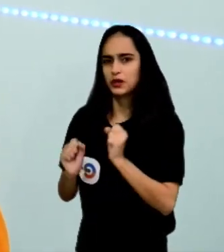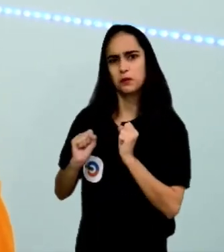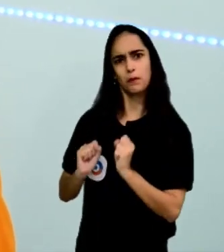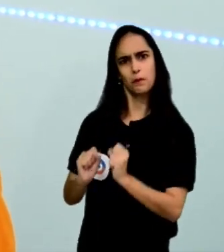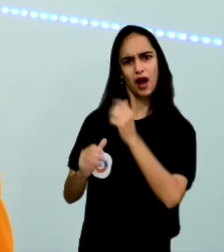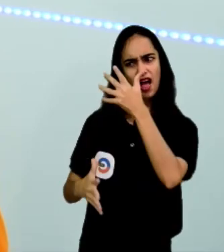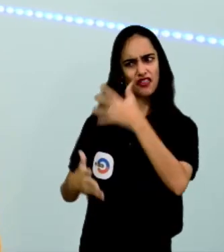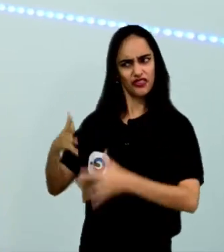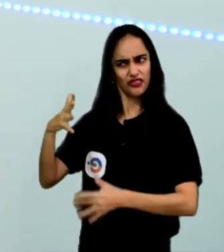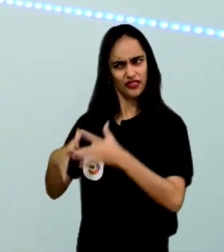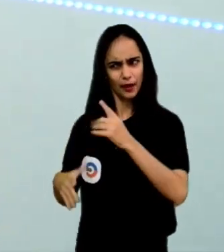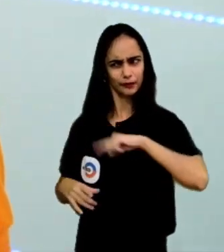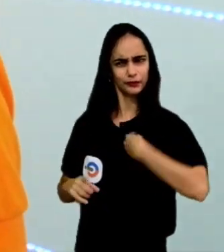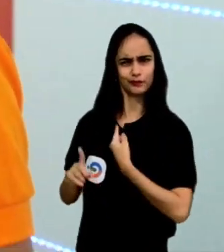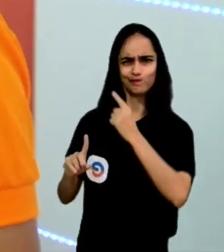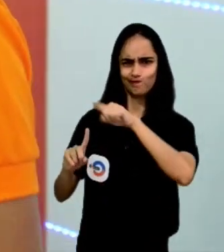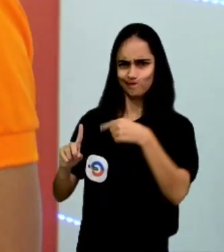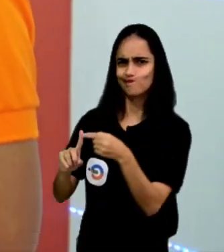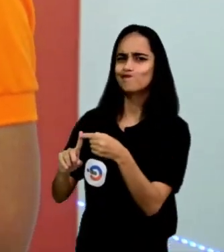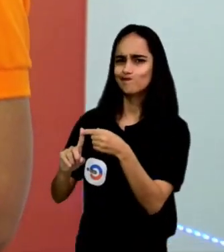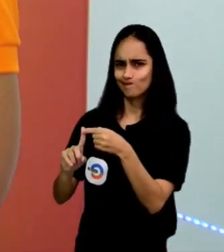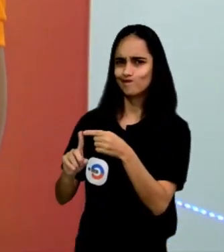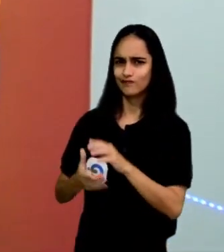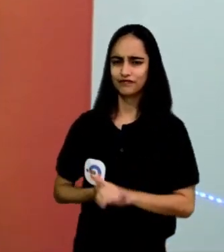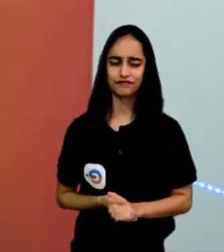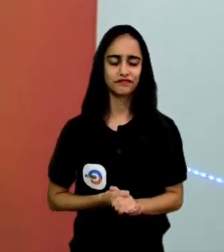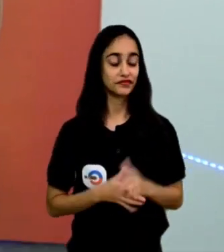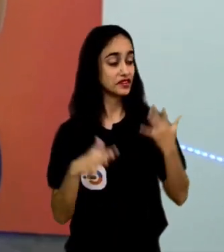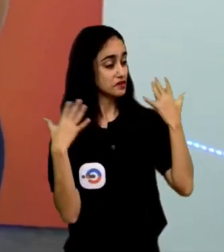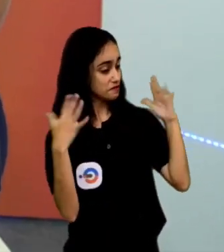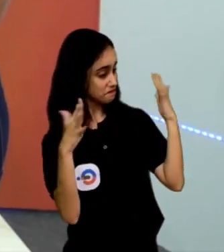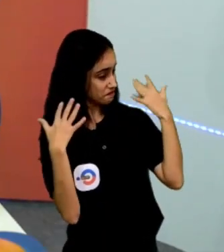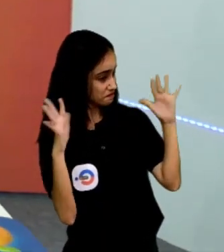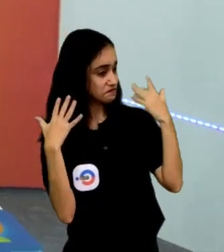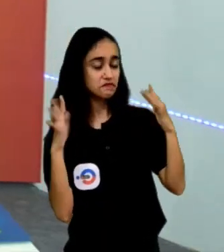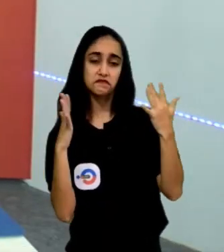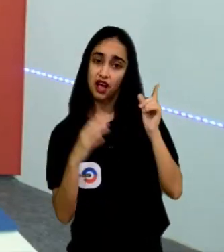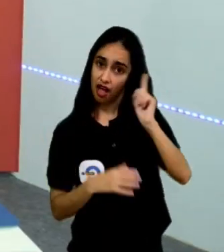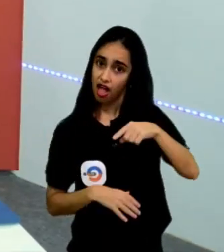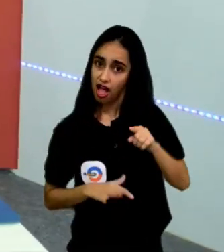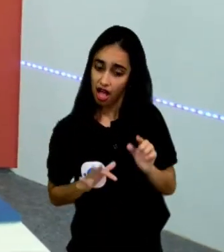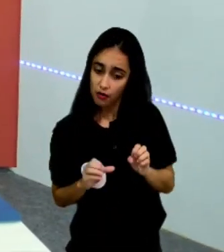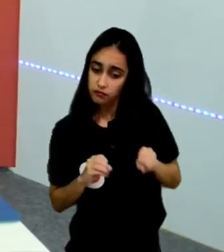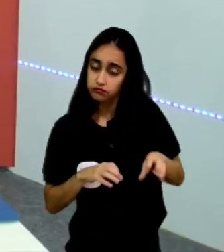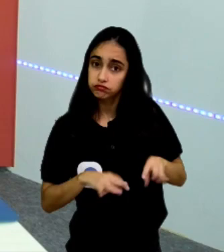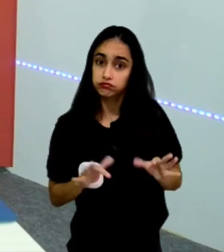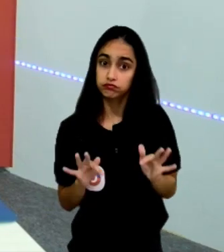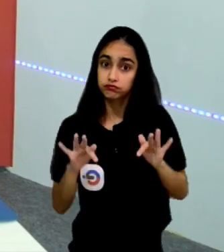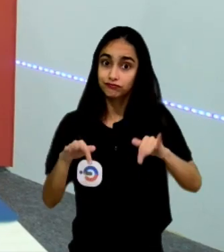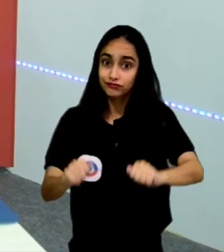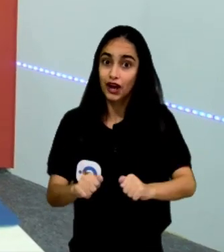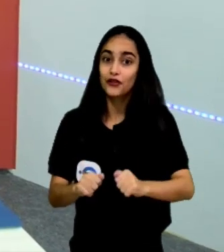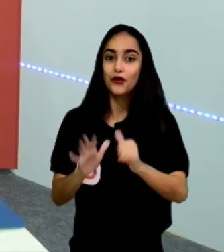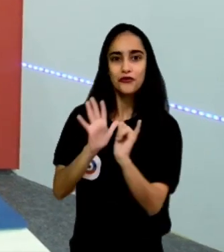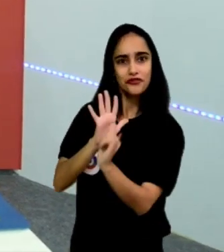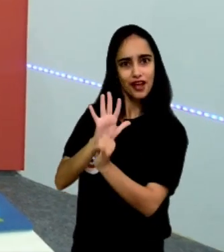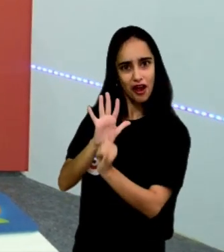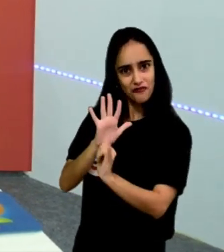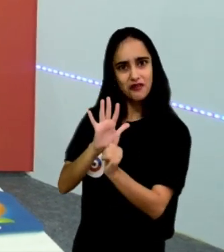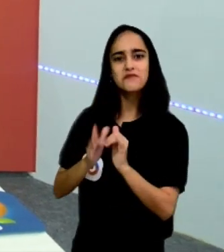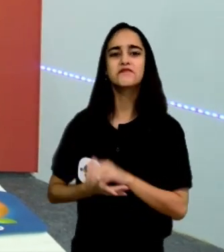nossos objetivos. Muito bem, essa é a lição de moral da fábula A Lebre e a